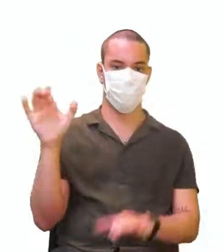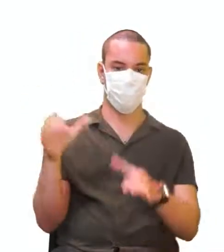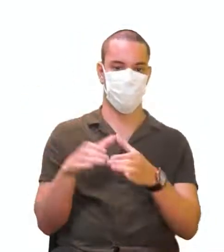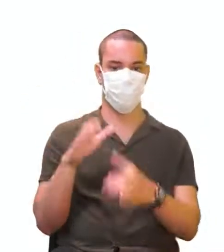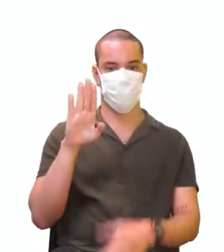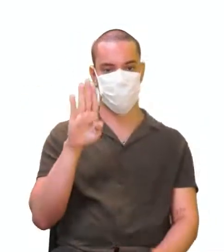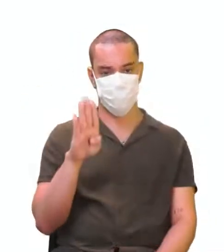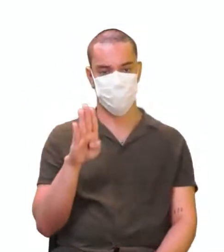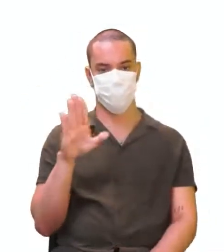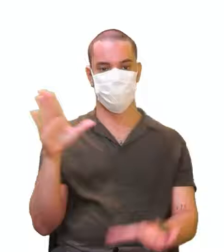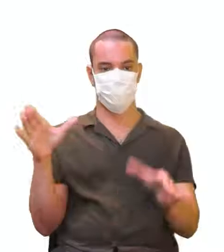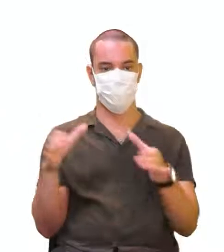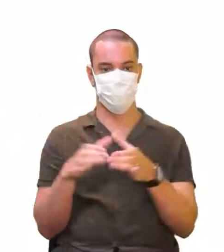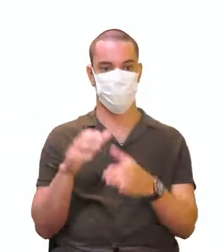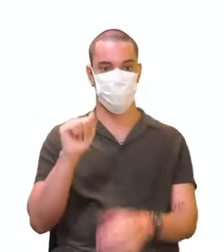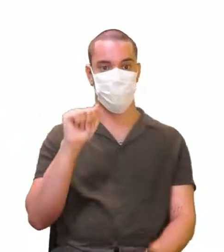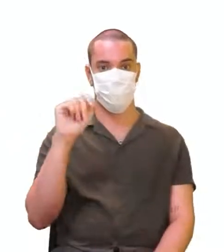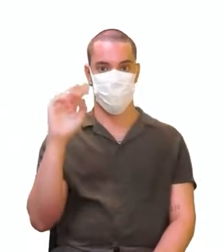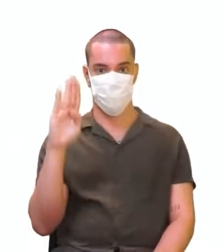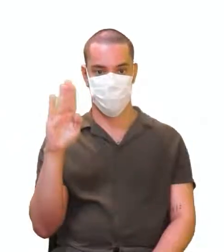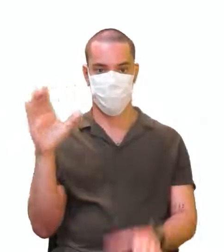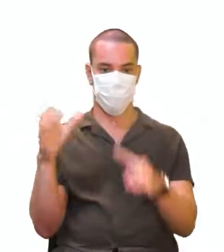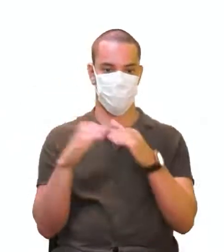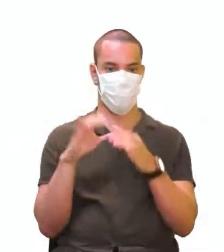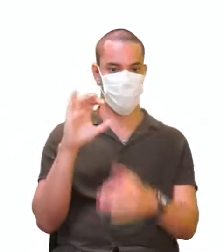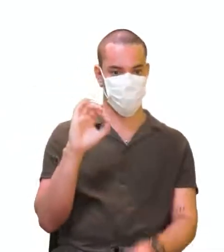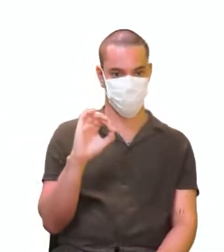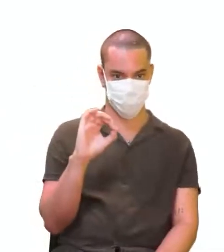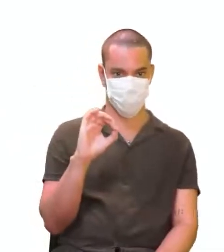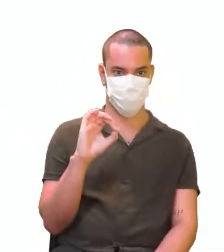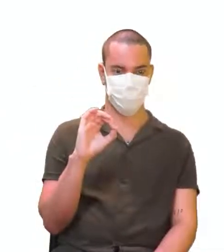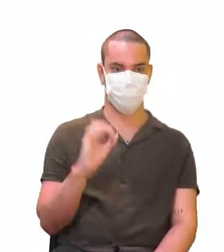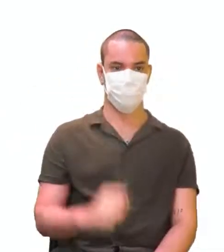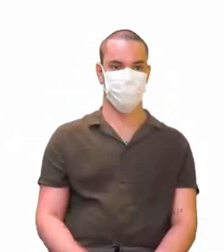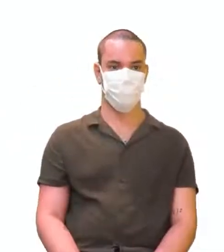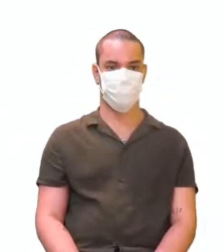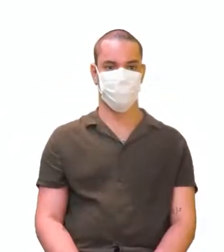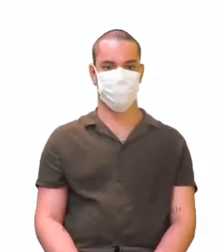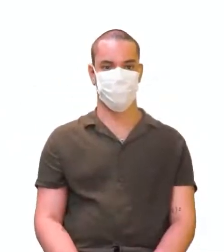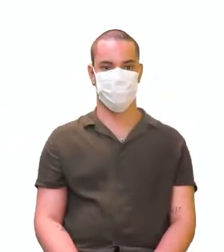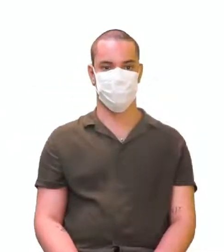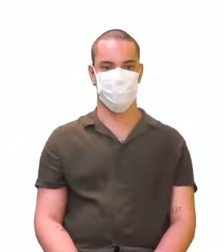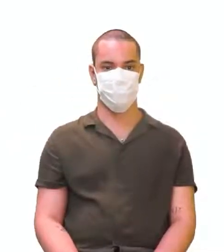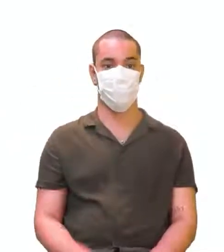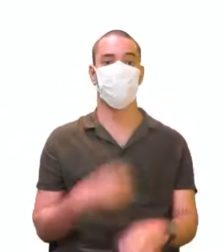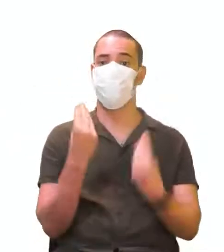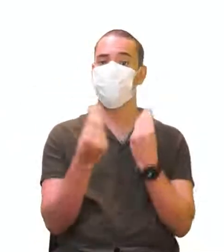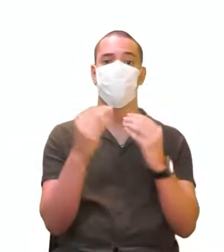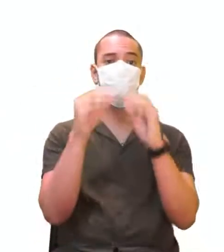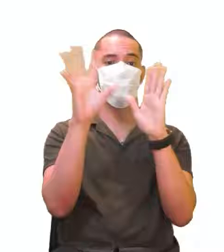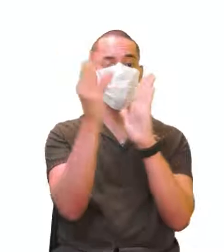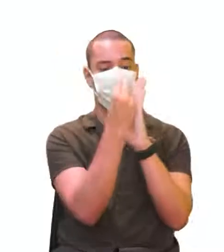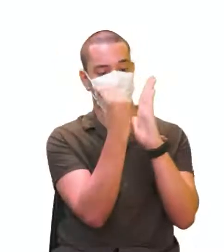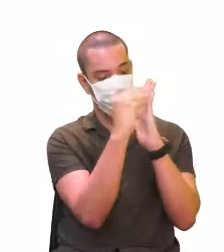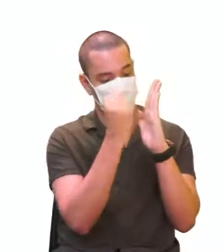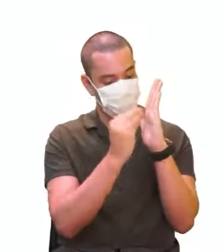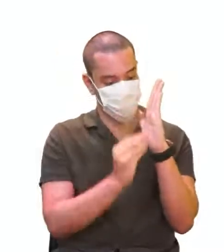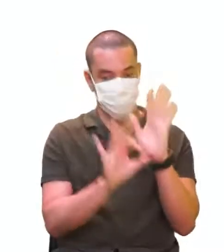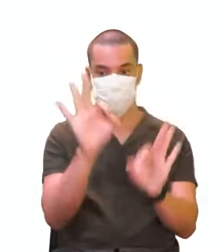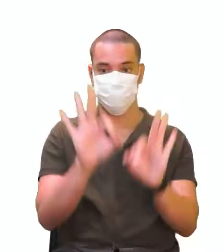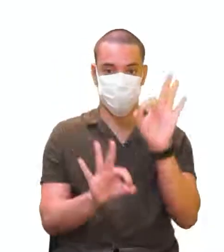grupo B, o grupo AB e o grupo O. Como é que eu vou completar esse quadrinho, prof?